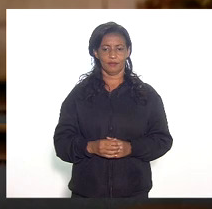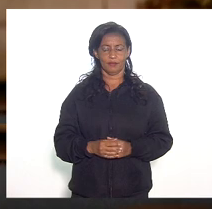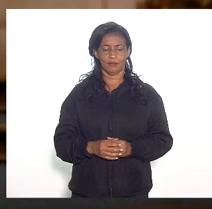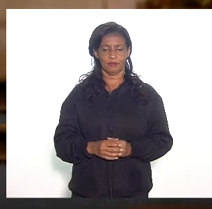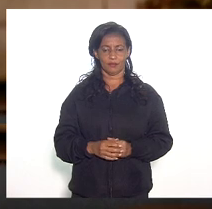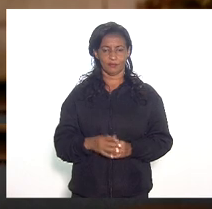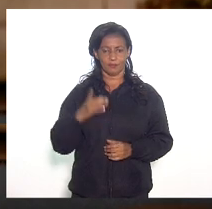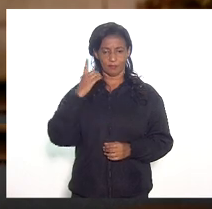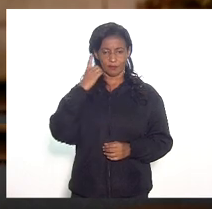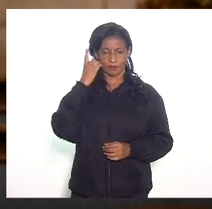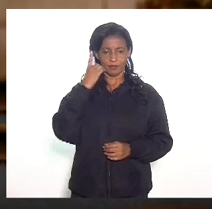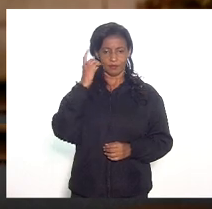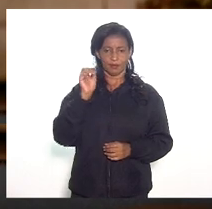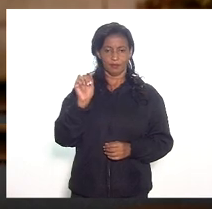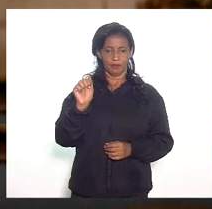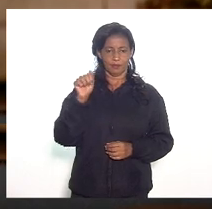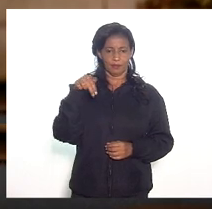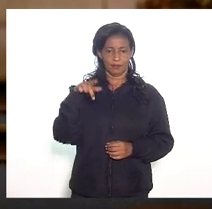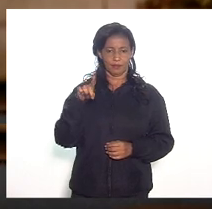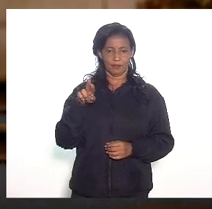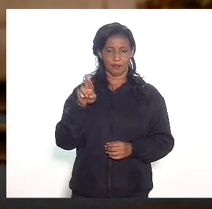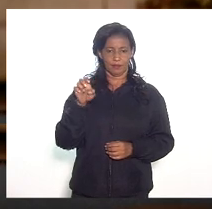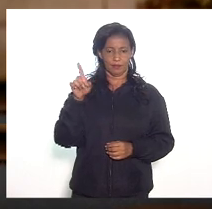deputado André Correia